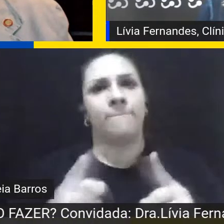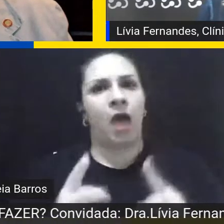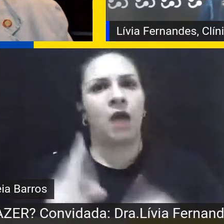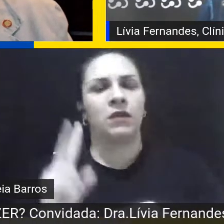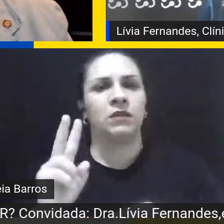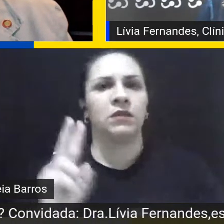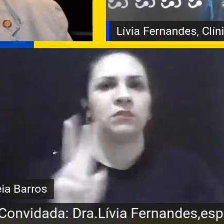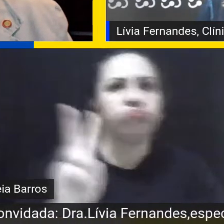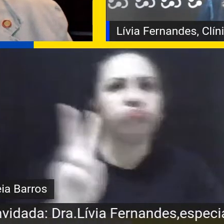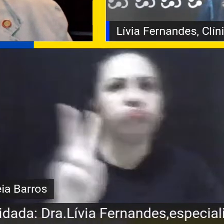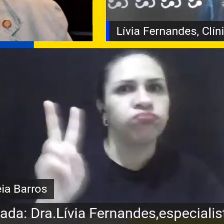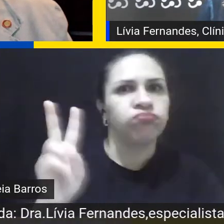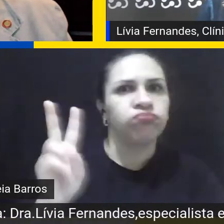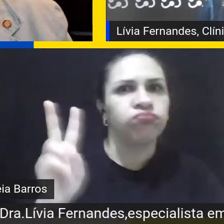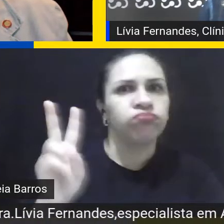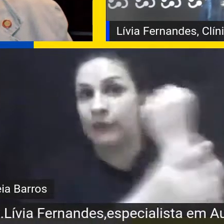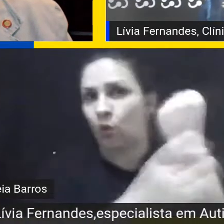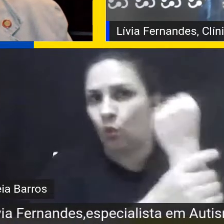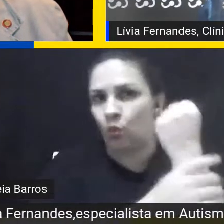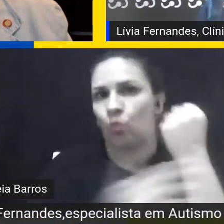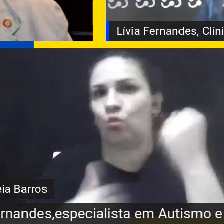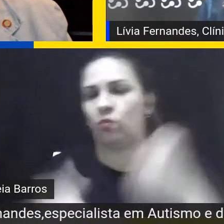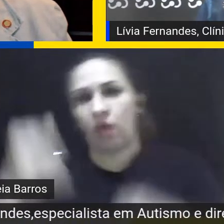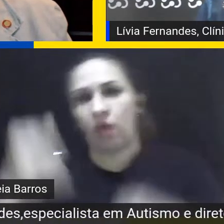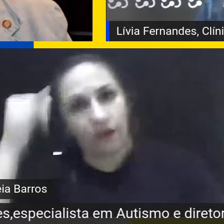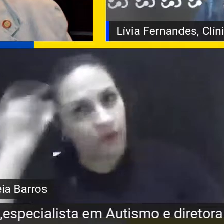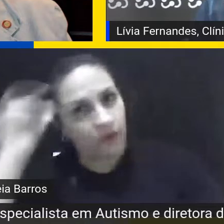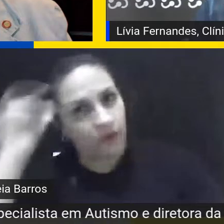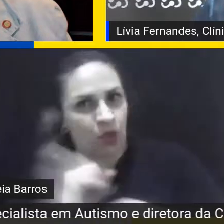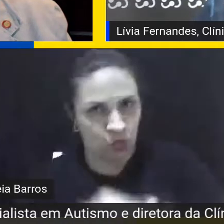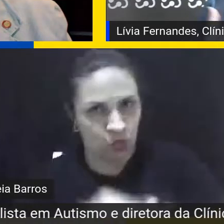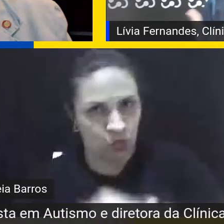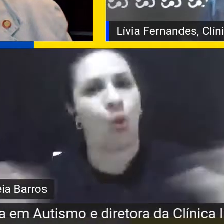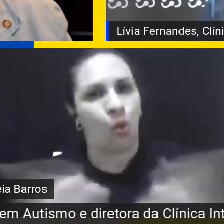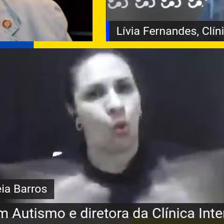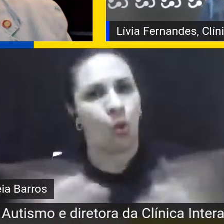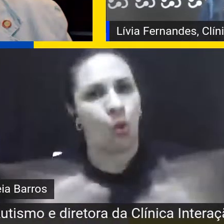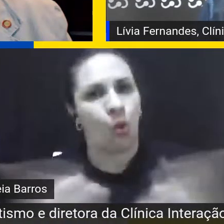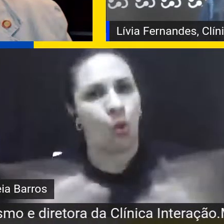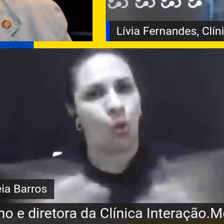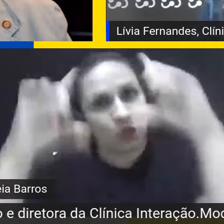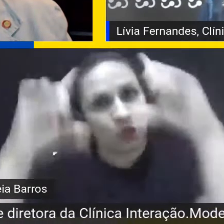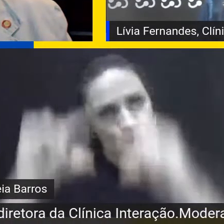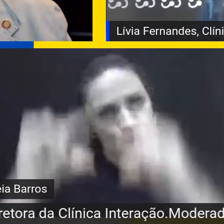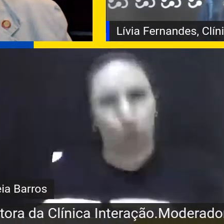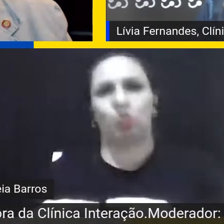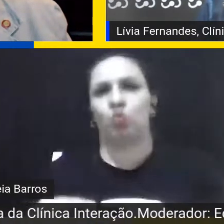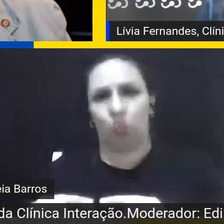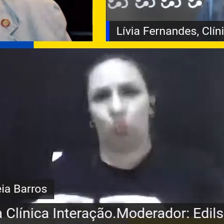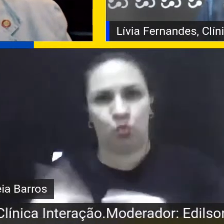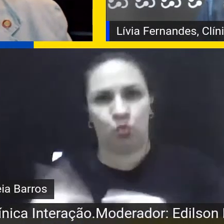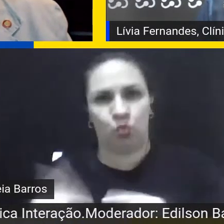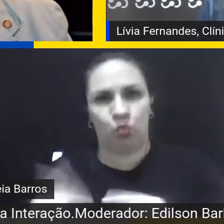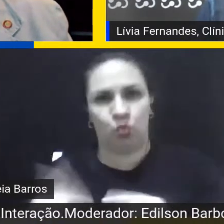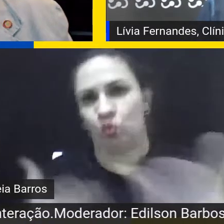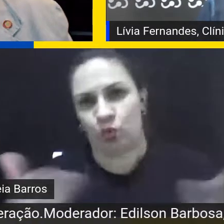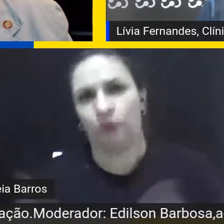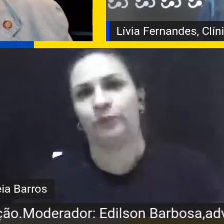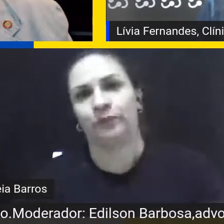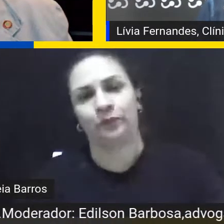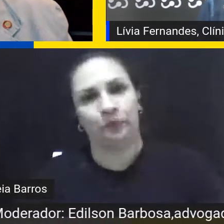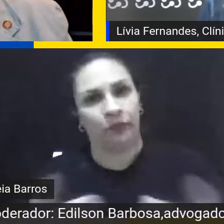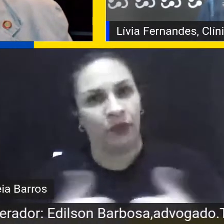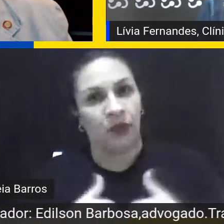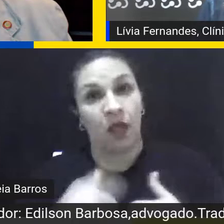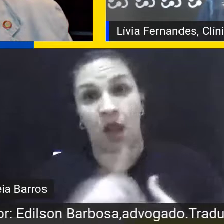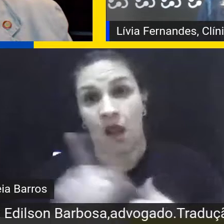né? Então, hoje a gente tem todas as medidas de segurança, diminuímos a capacidade de pacientes. Lá na clínica